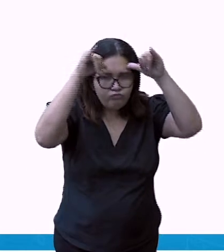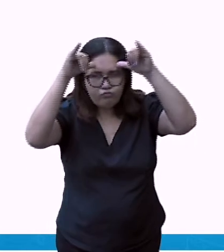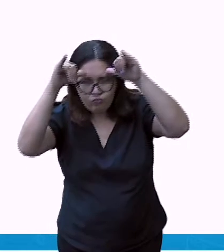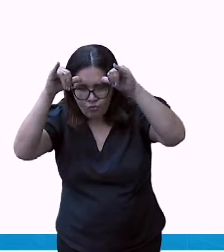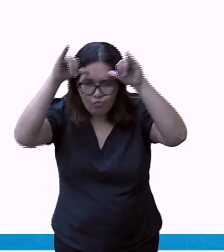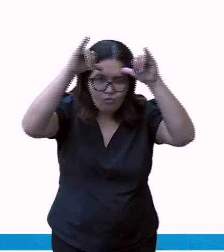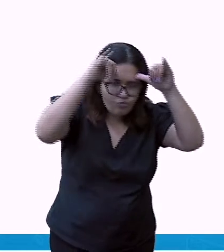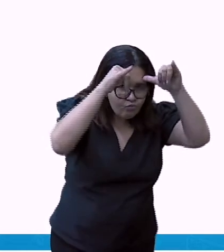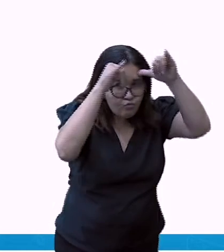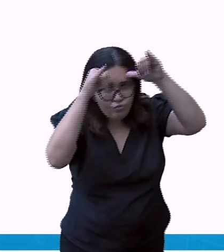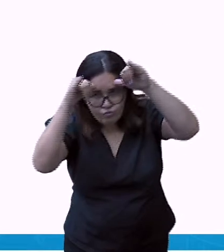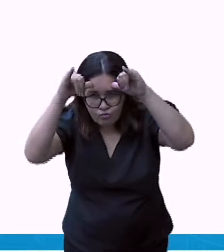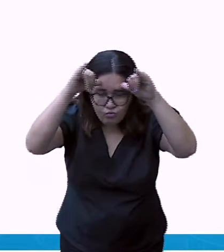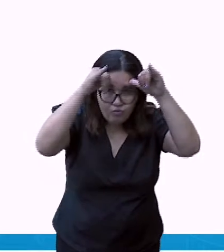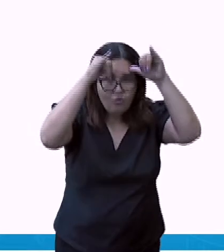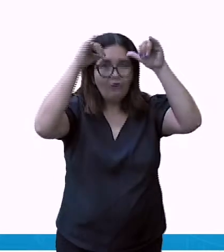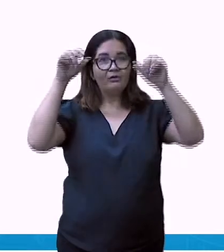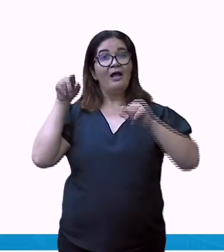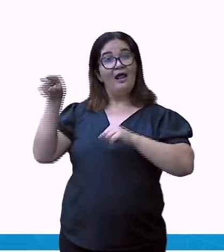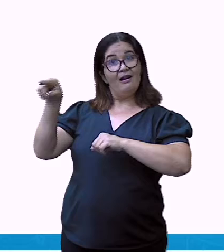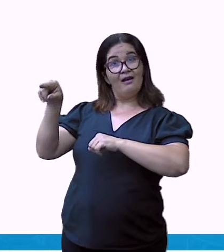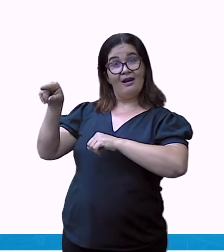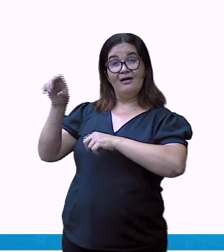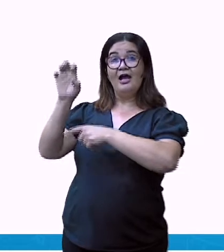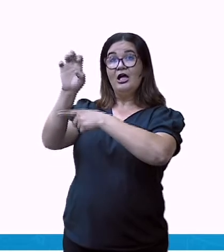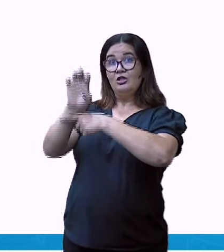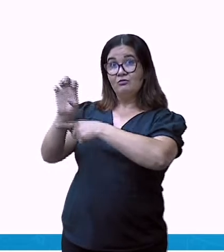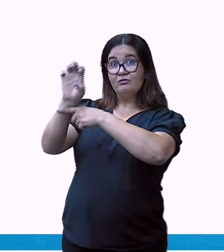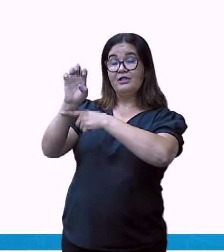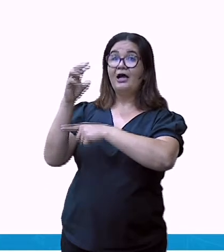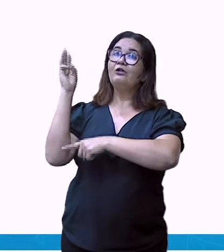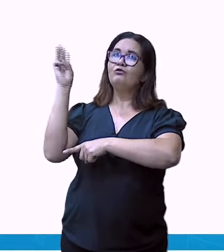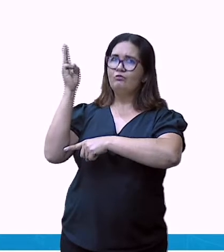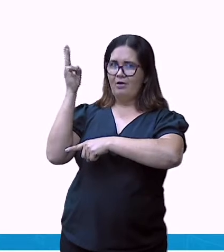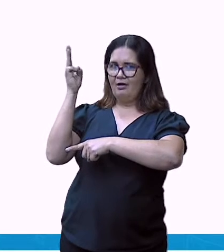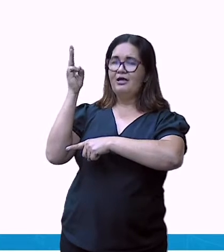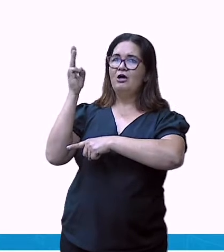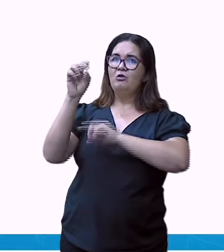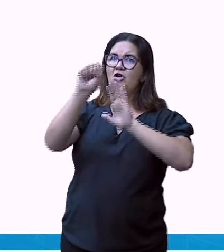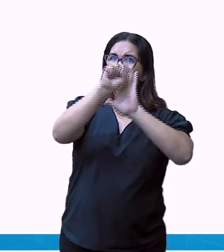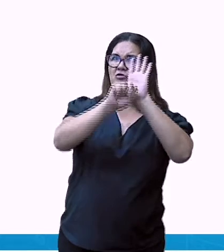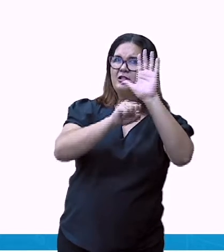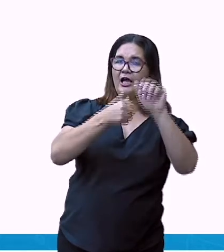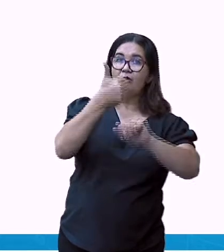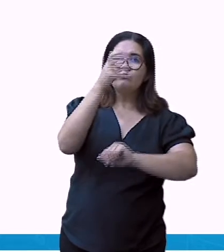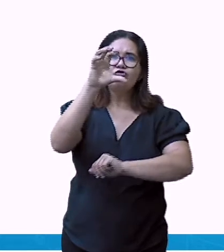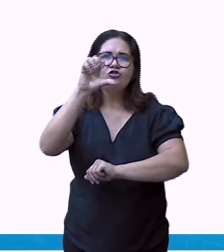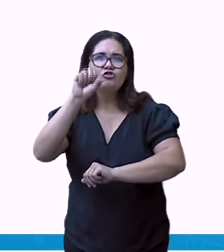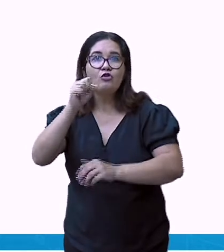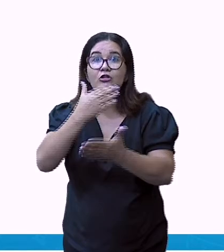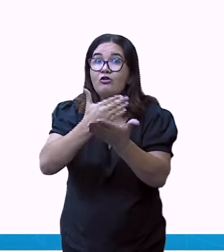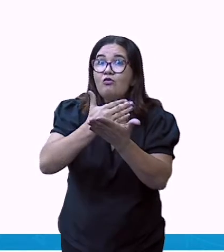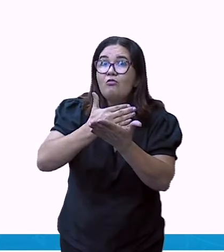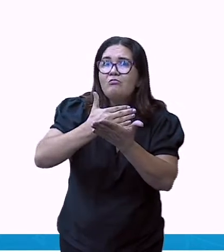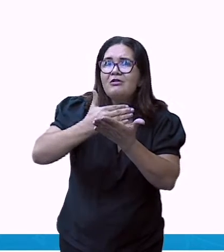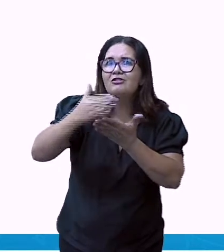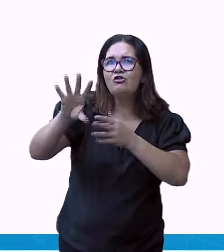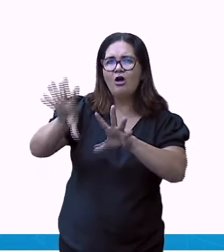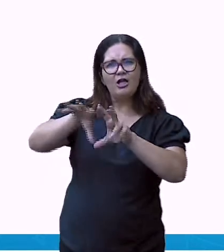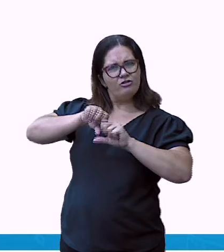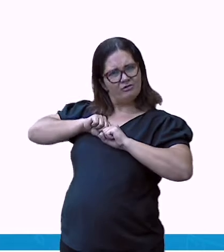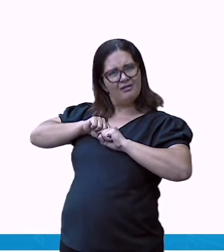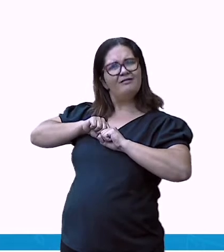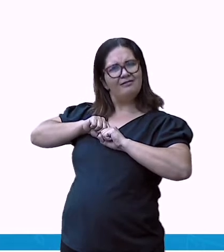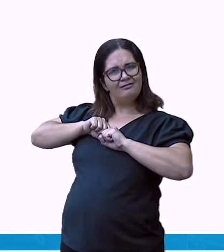no Maranhão e é tradicional desde o século XVIII. A lenda da festa